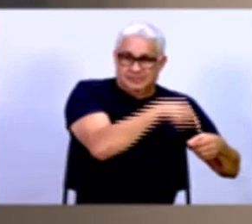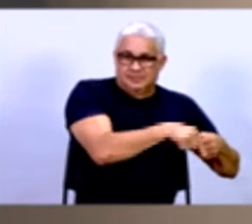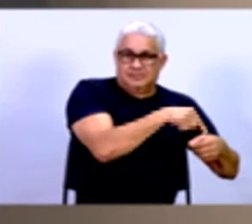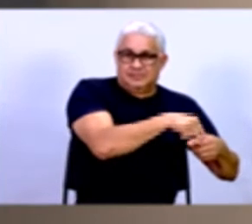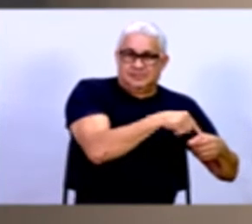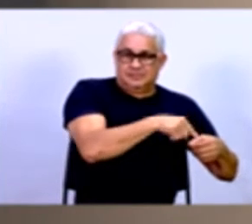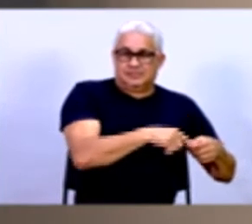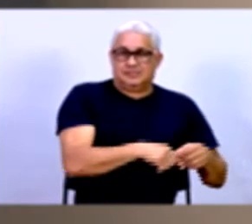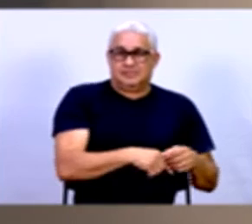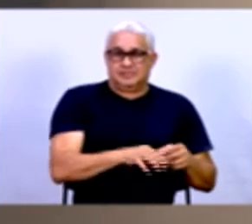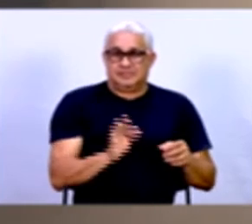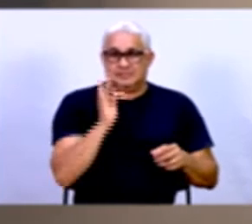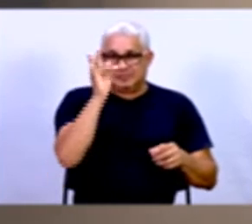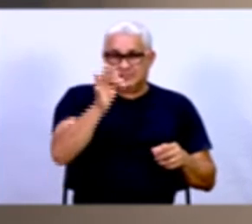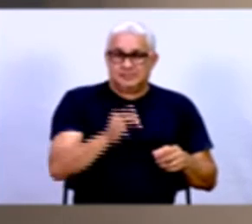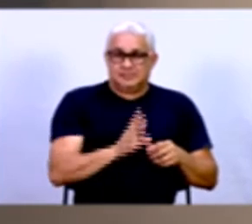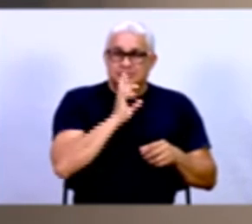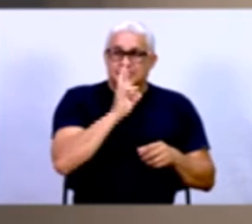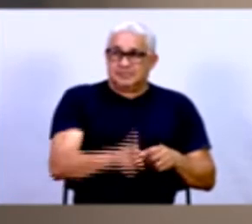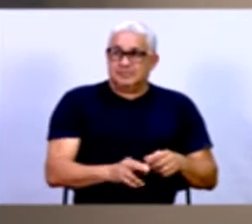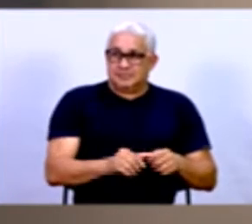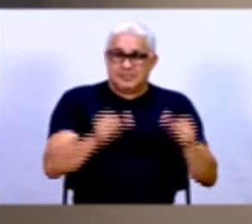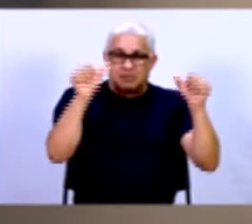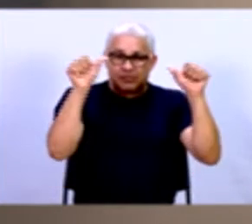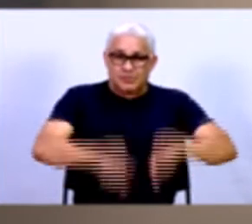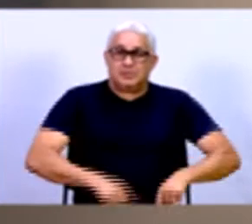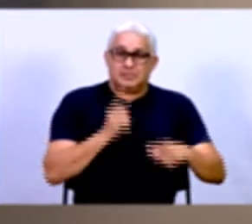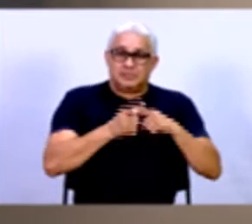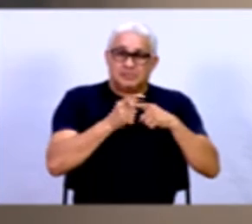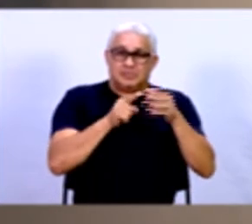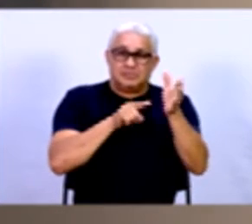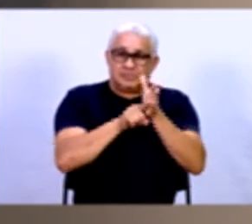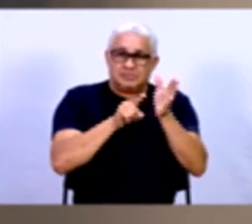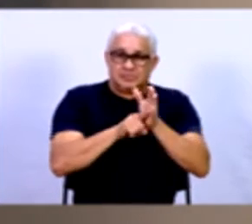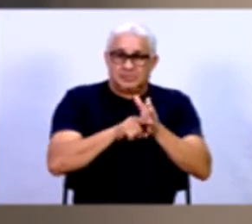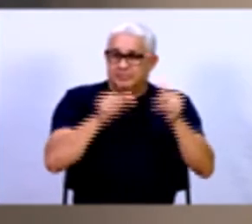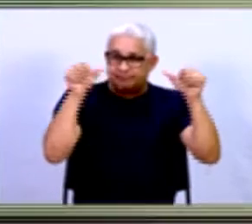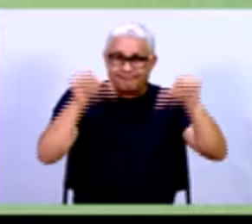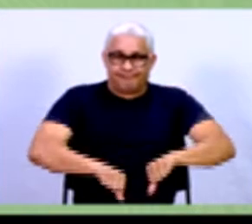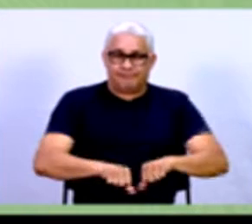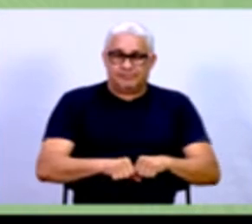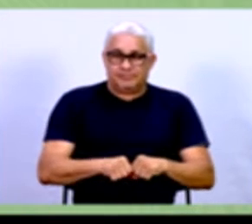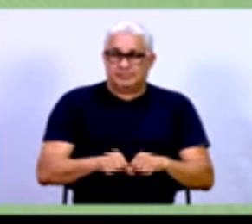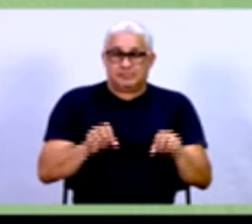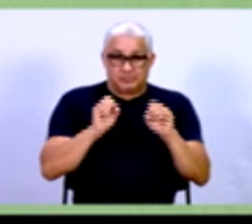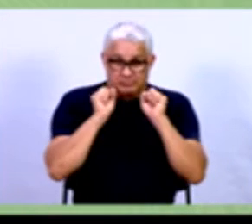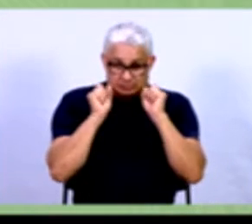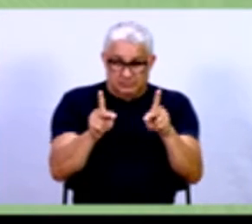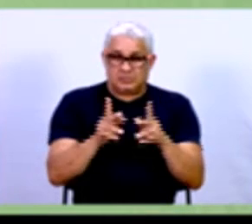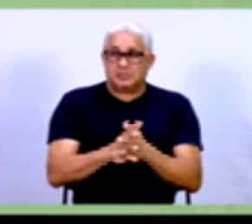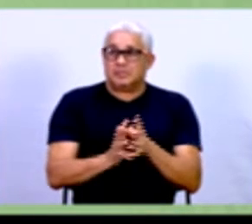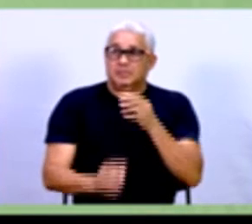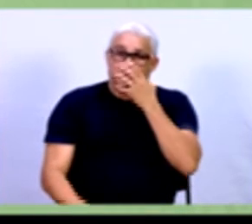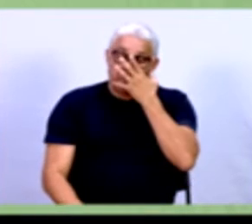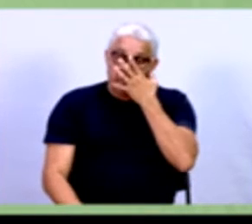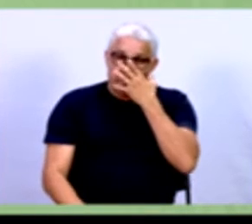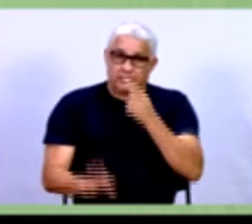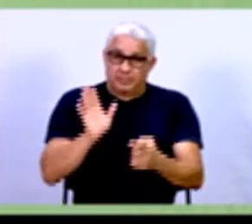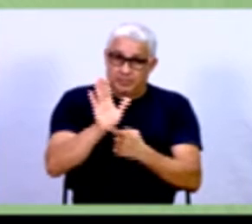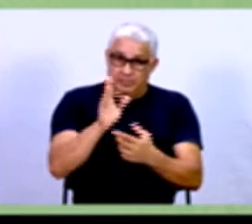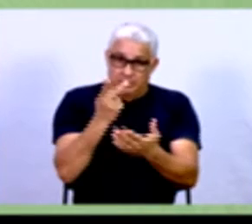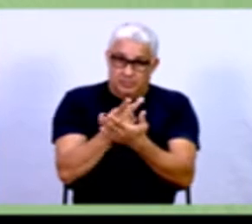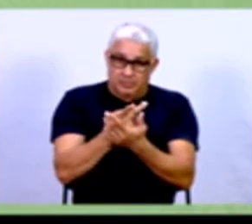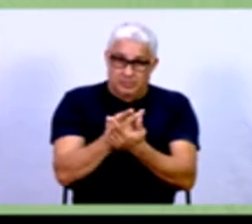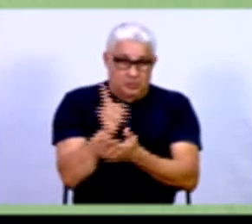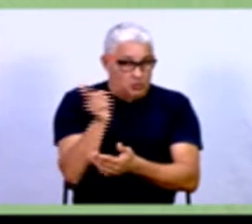ter um resultado lá que não vai valer de nada para a gente porque o questionário não foi bem feito, né? Beleza. Não, se apresenta erros, não,